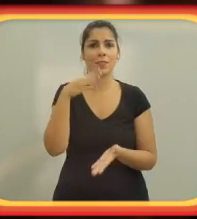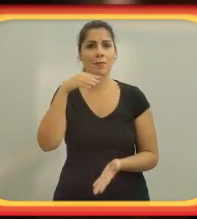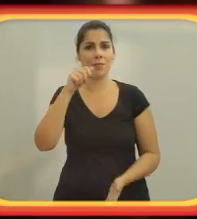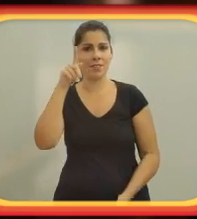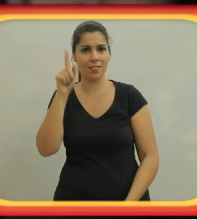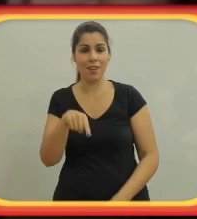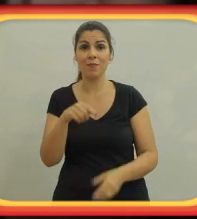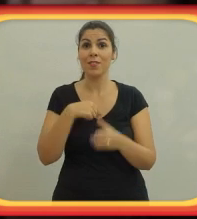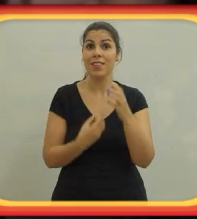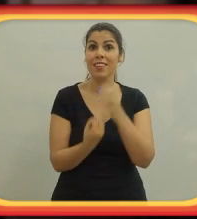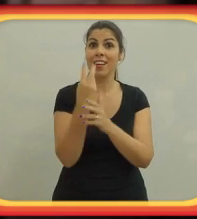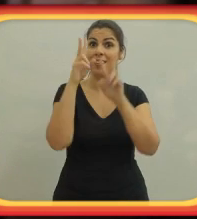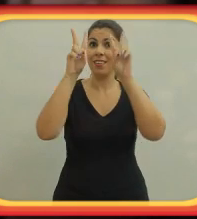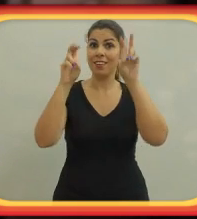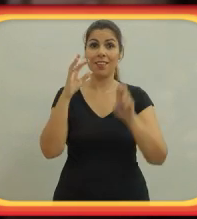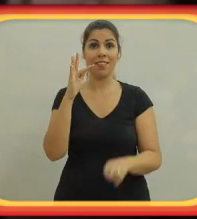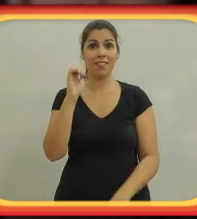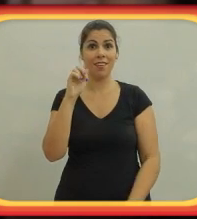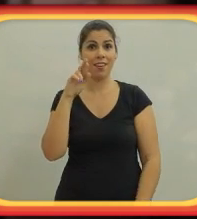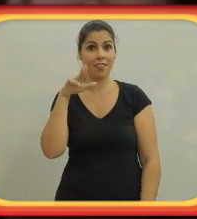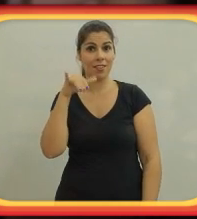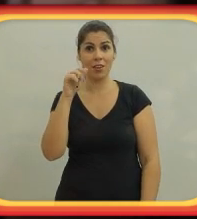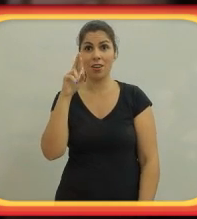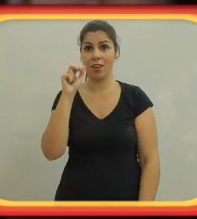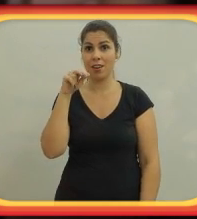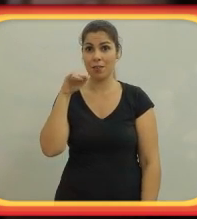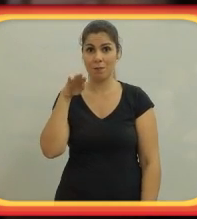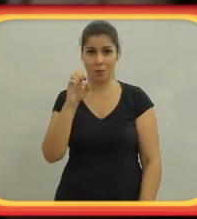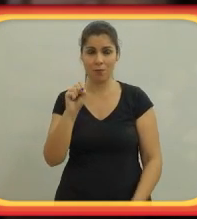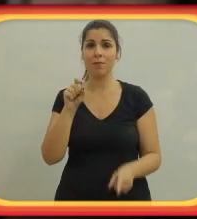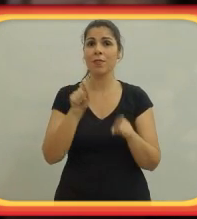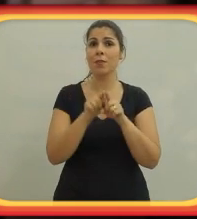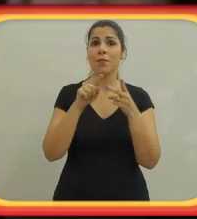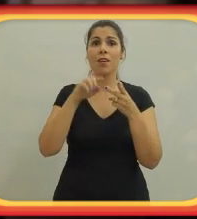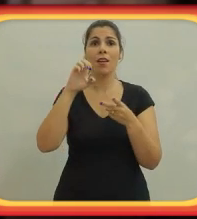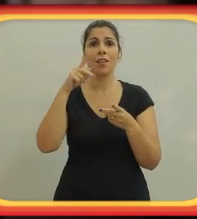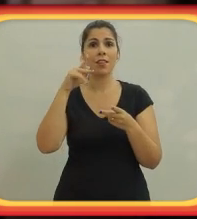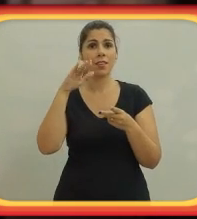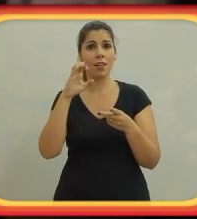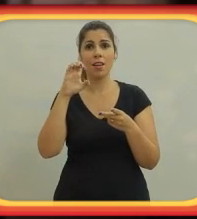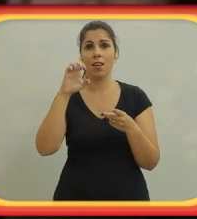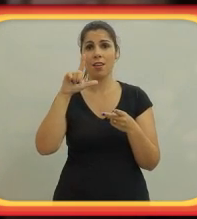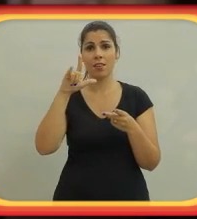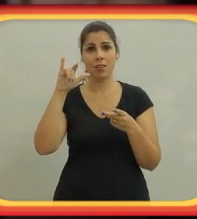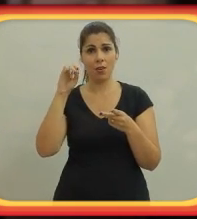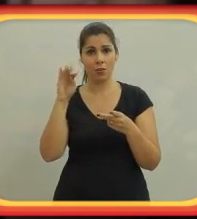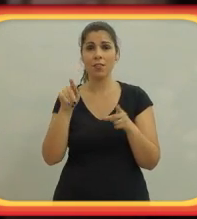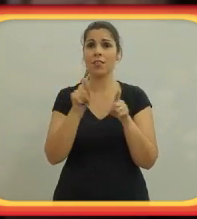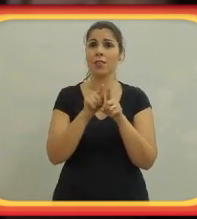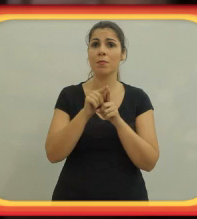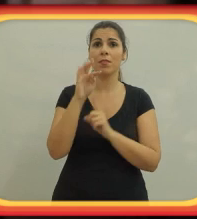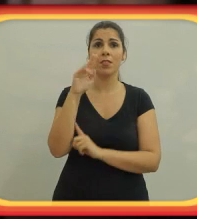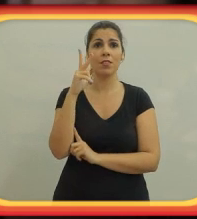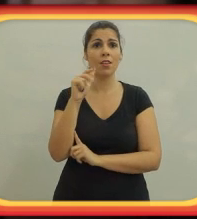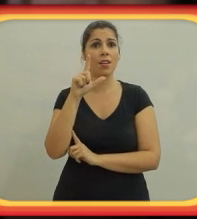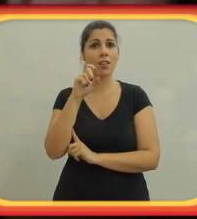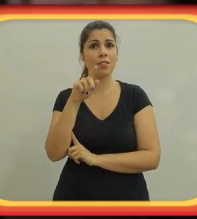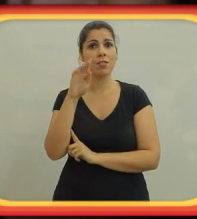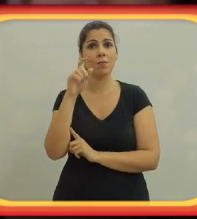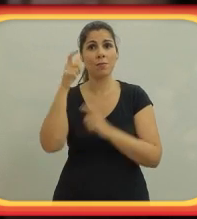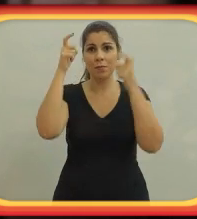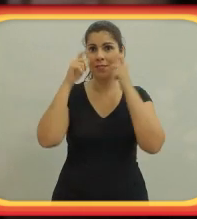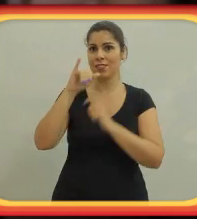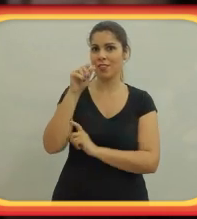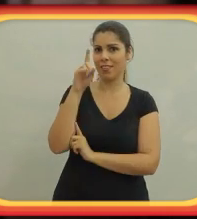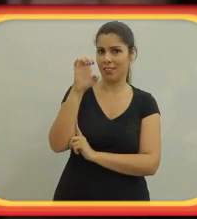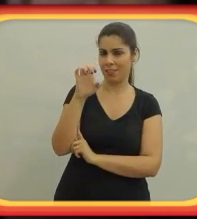sempre adoro. Eu criei 3 mangás que... eu selecionei 3 mangás que eu criei. A Fairy